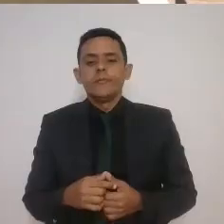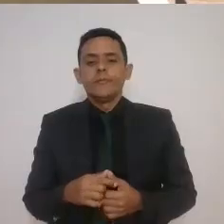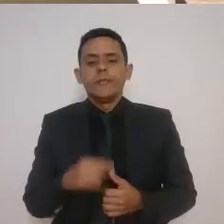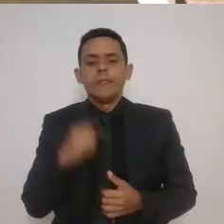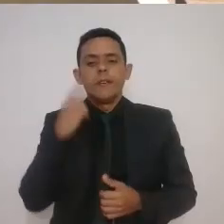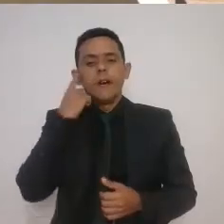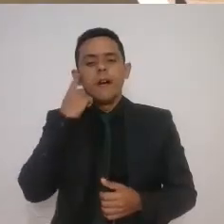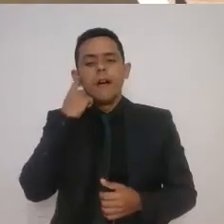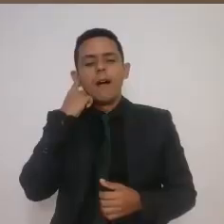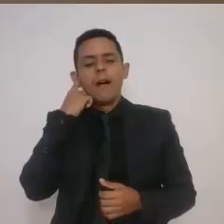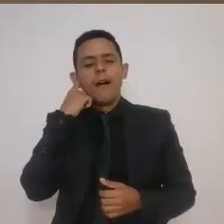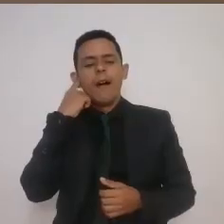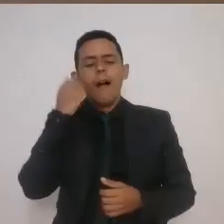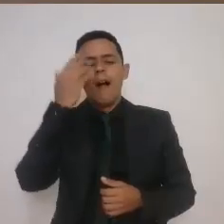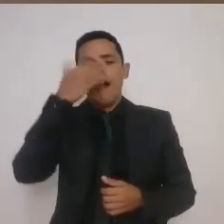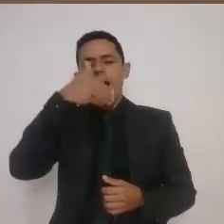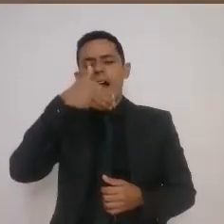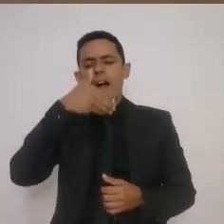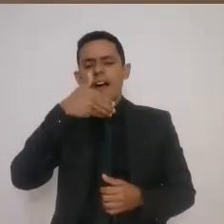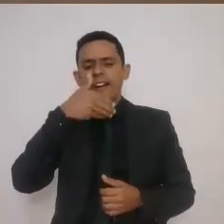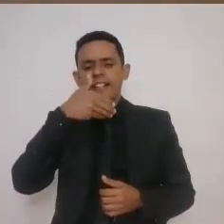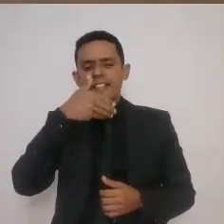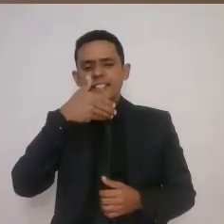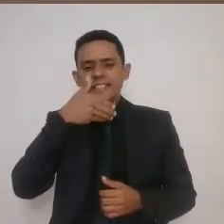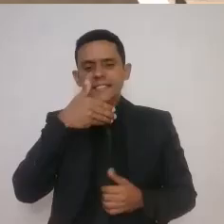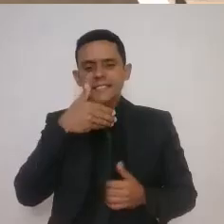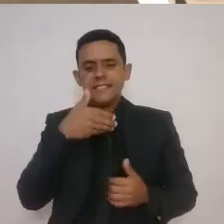As provas não vão ser apuradas, não são na mesma situação?